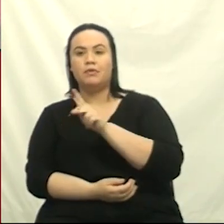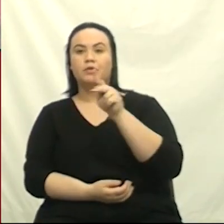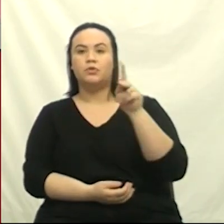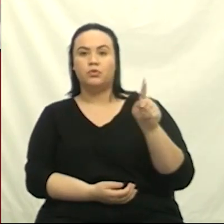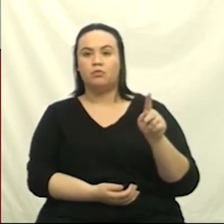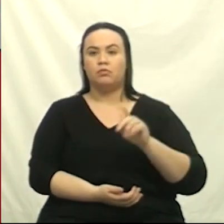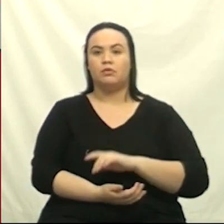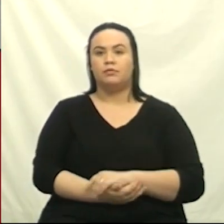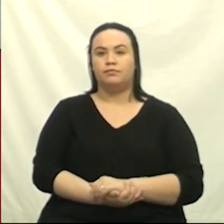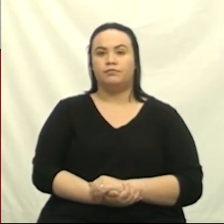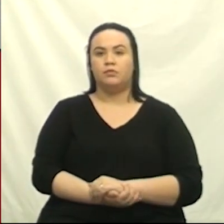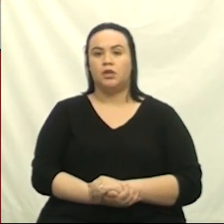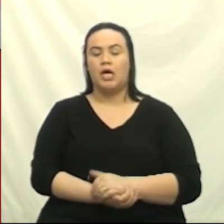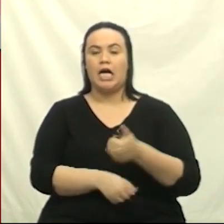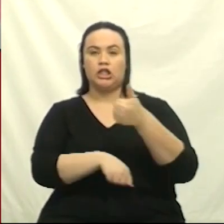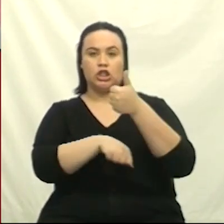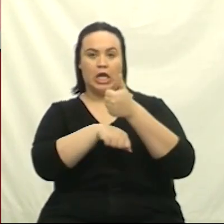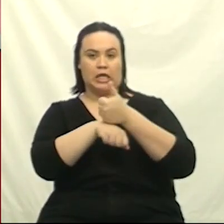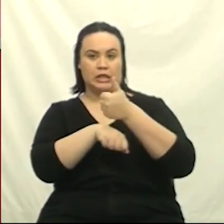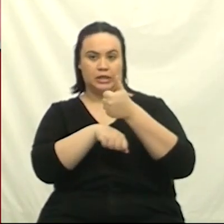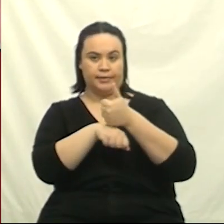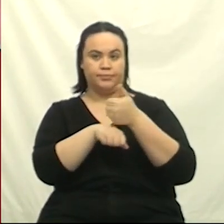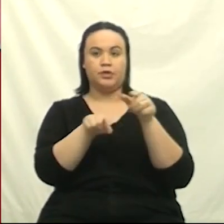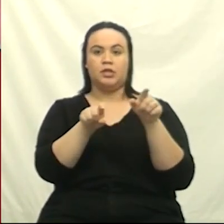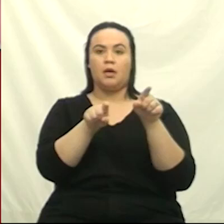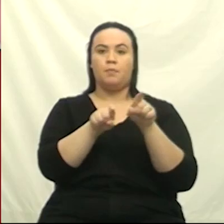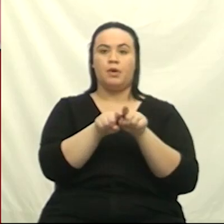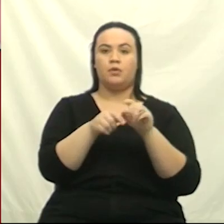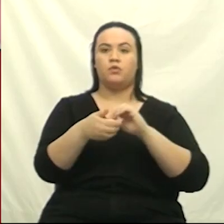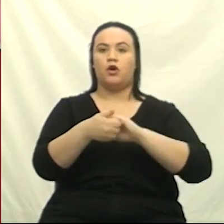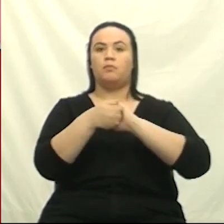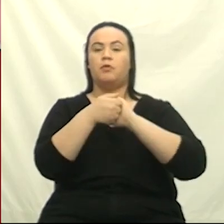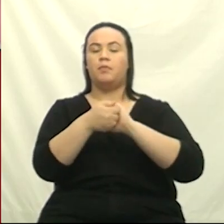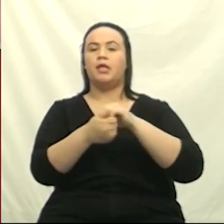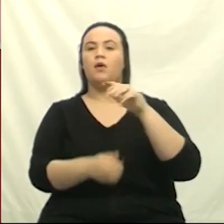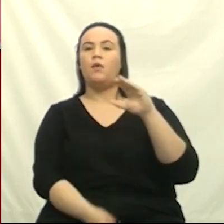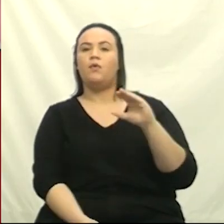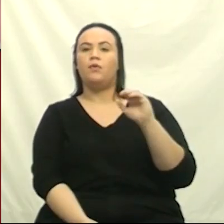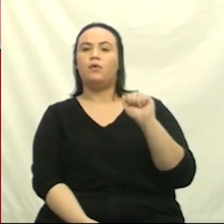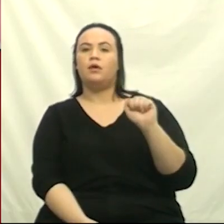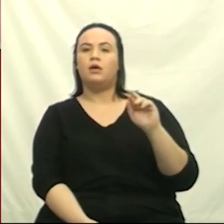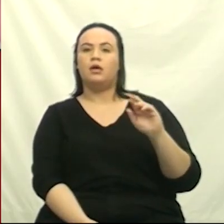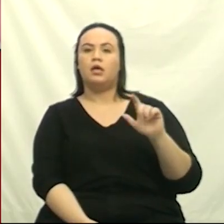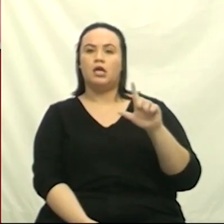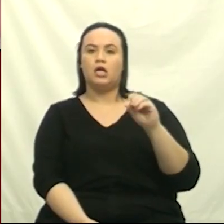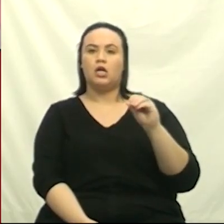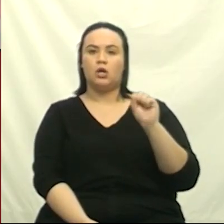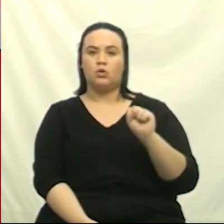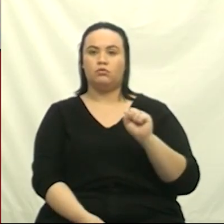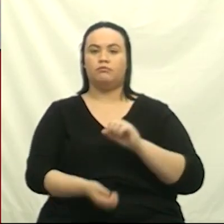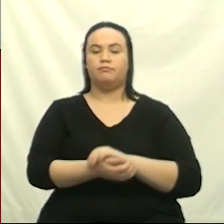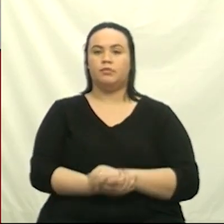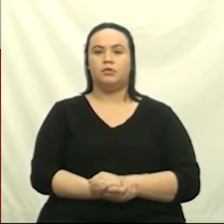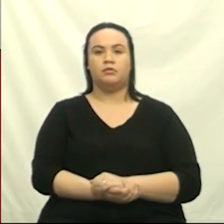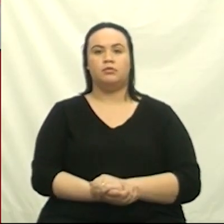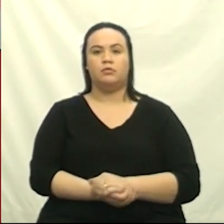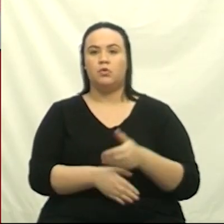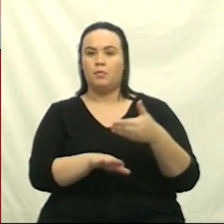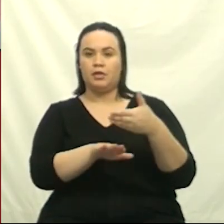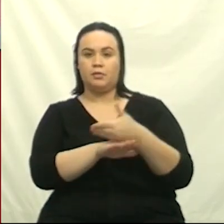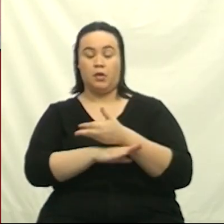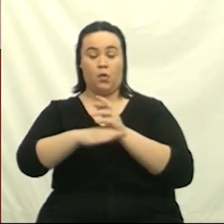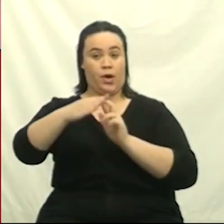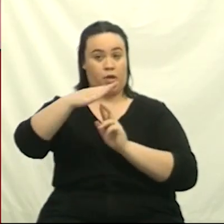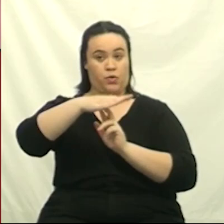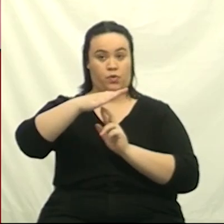a direção também cumprimentar o Carlos Antônio Ferreira que não está presente que é o reitor